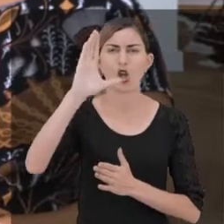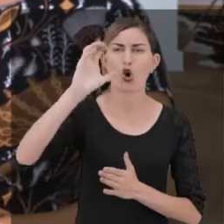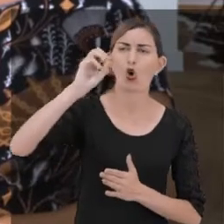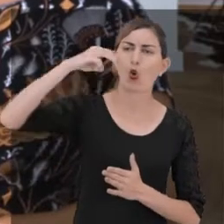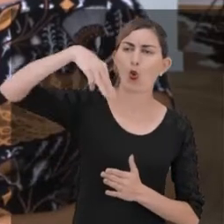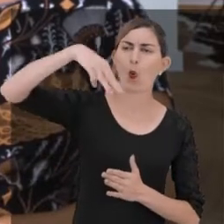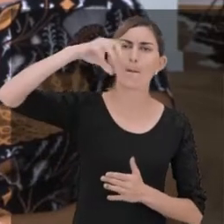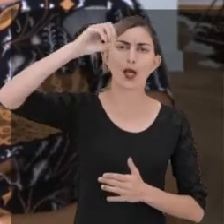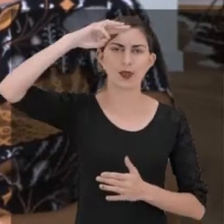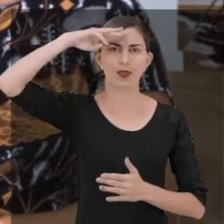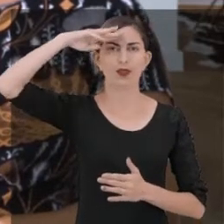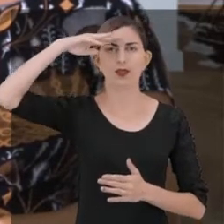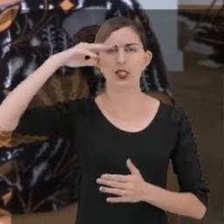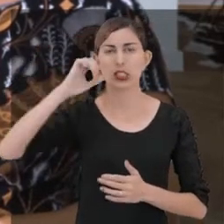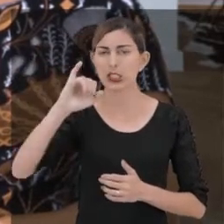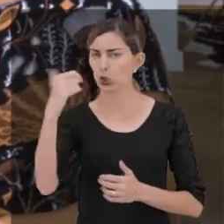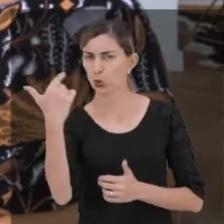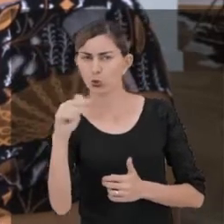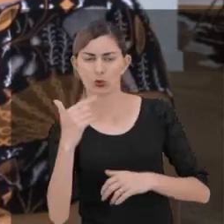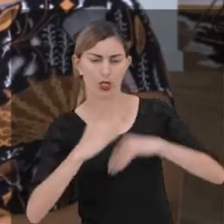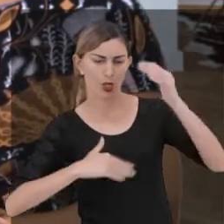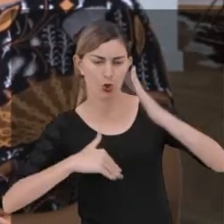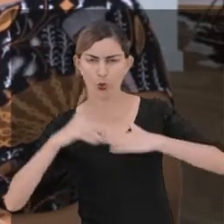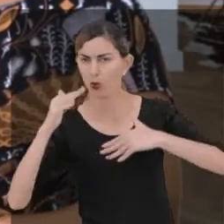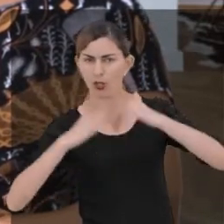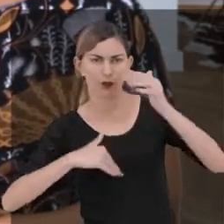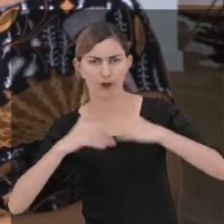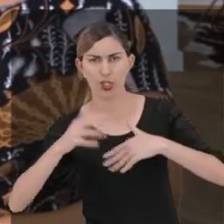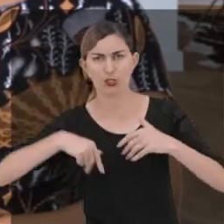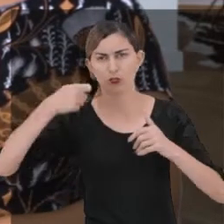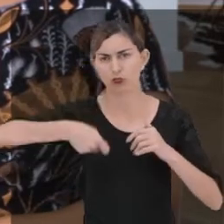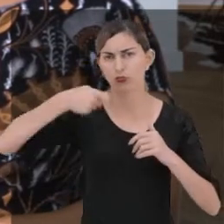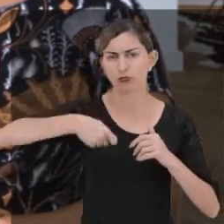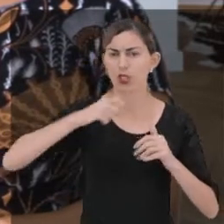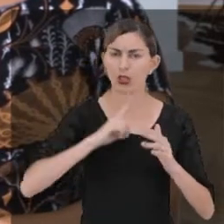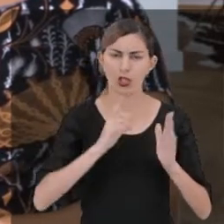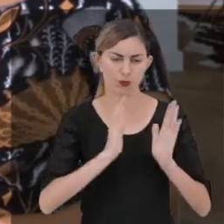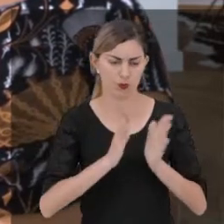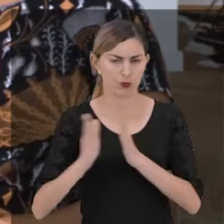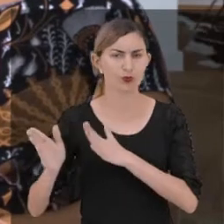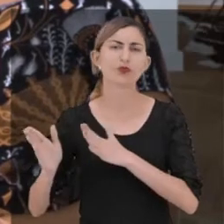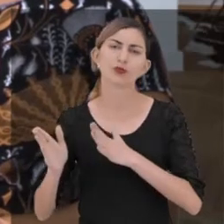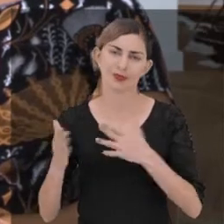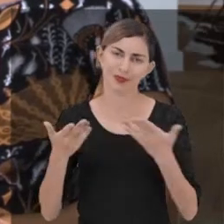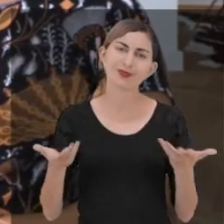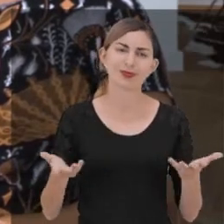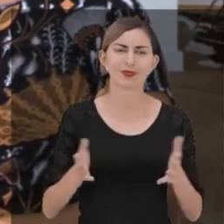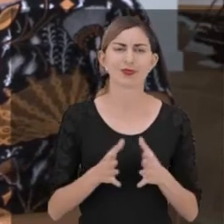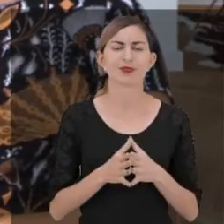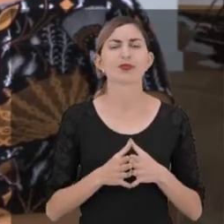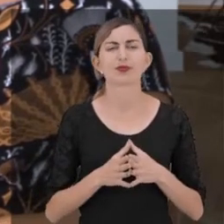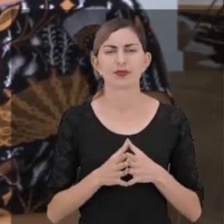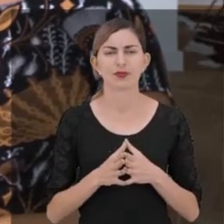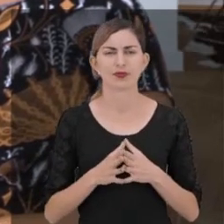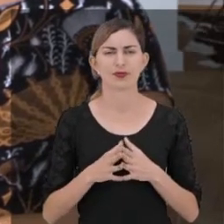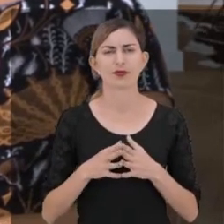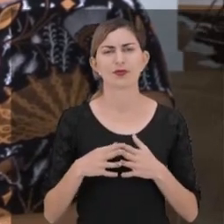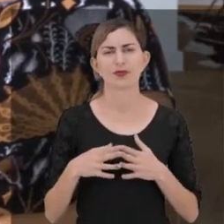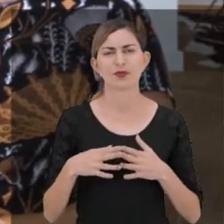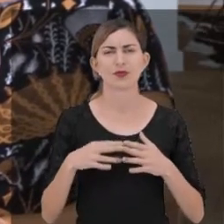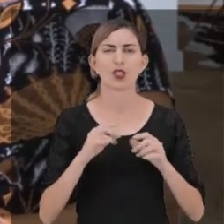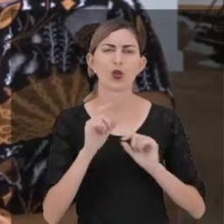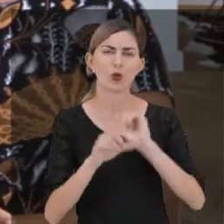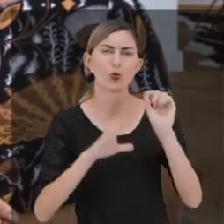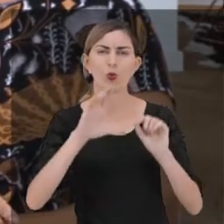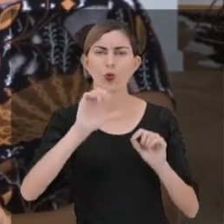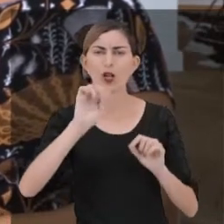comandante se ele não tiver a qualificação. Existe todo o encarreiramento. Essa é a diferença principal. Uhum.